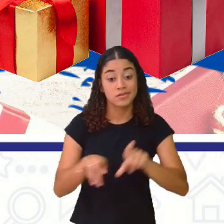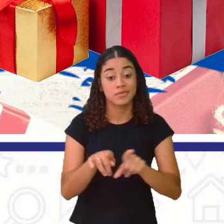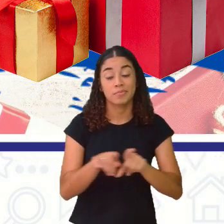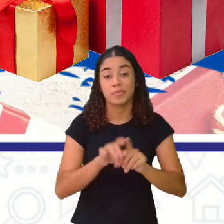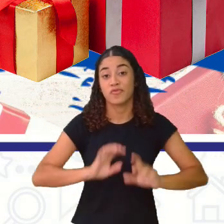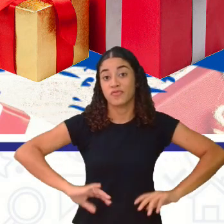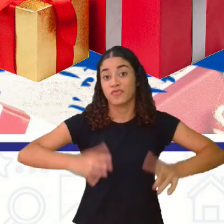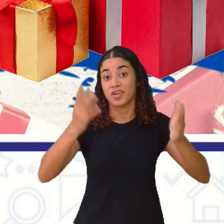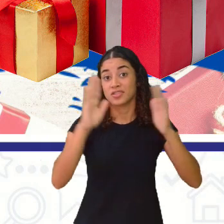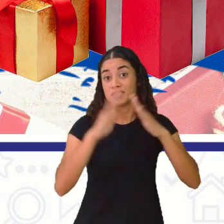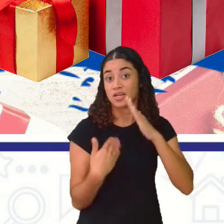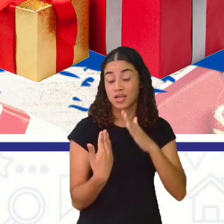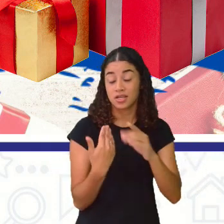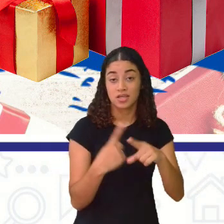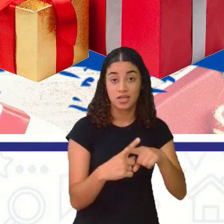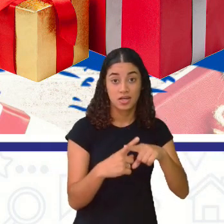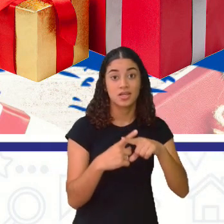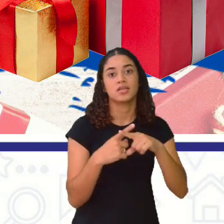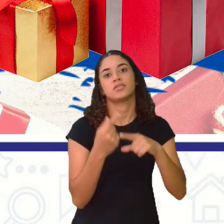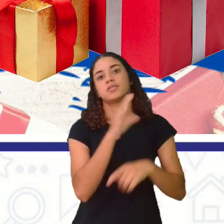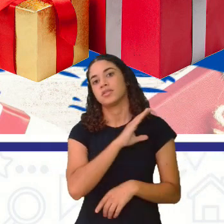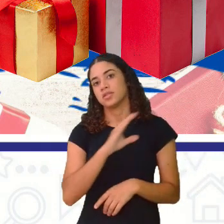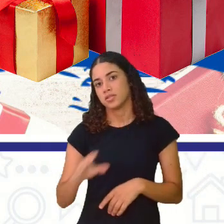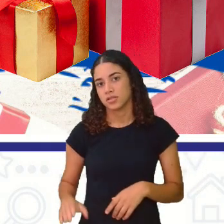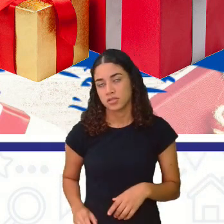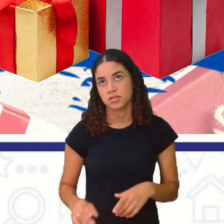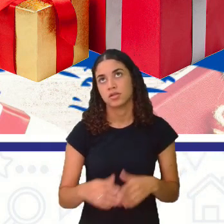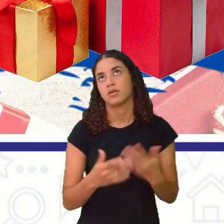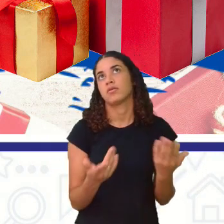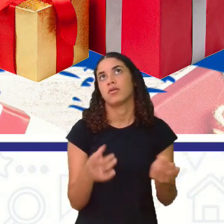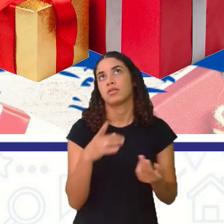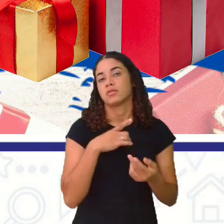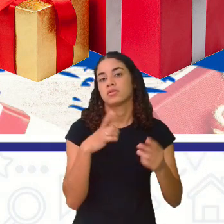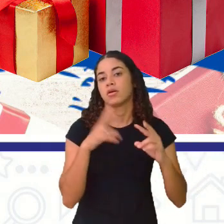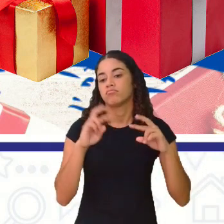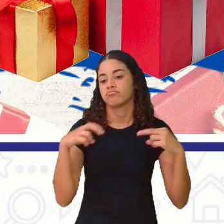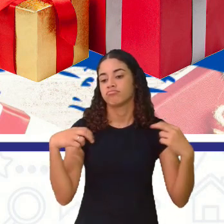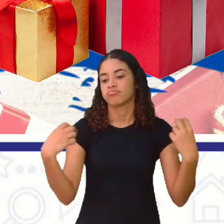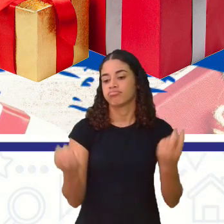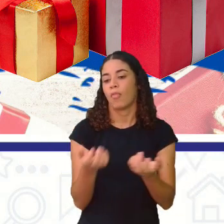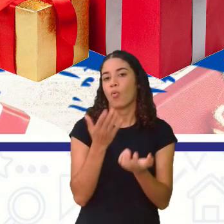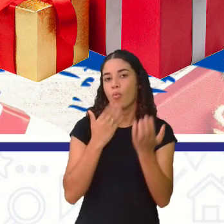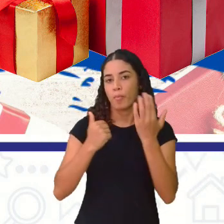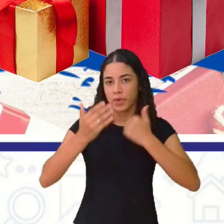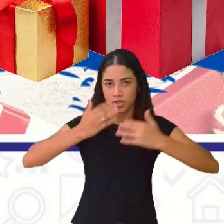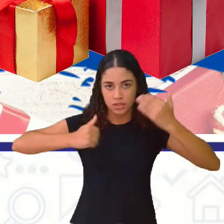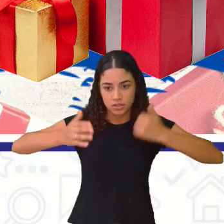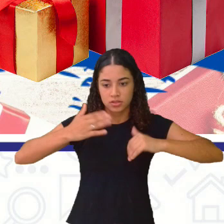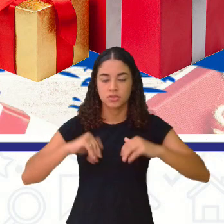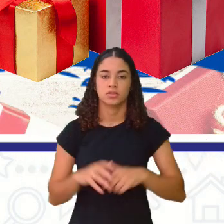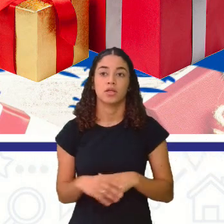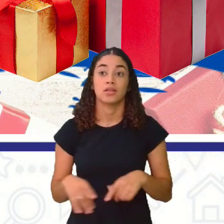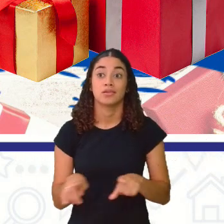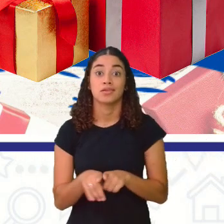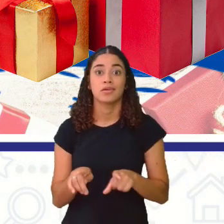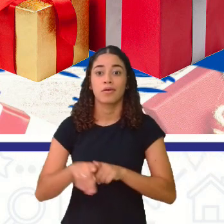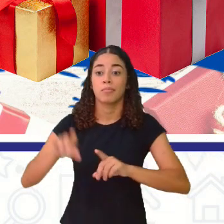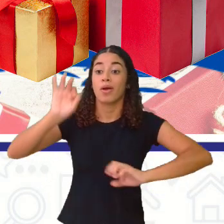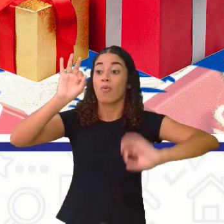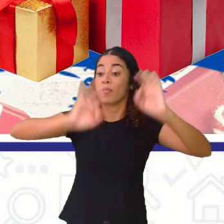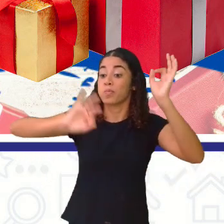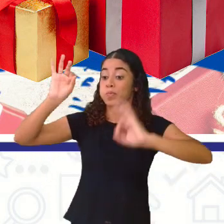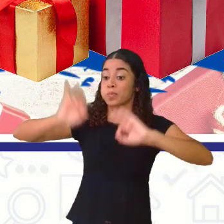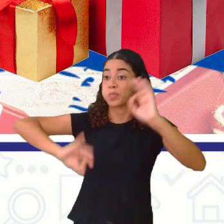igrejas cristãs, certo? A gente tem uma ceia, né, com a refeição especial, a decoração que